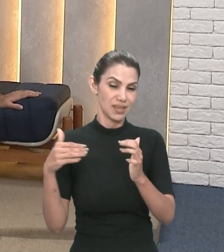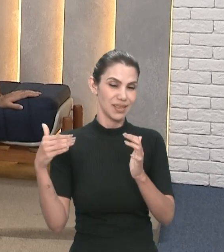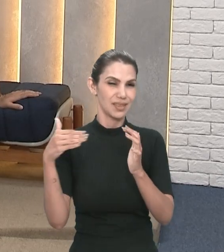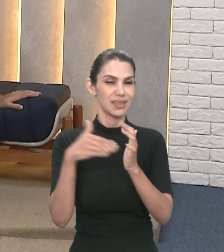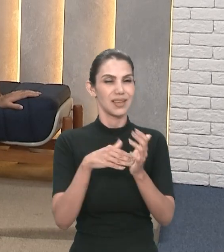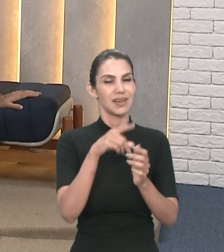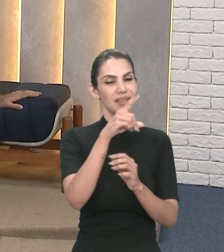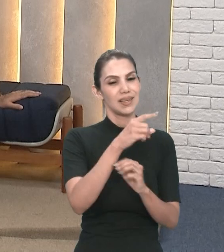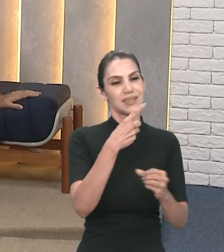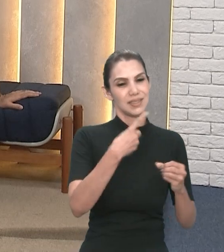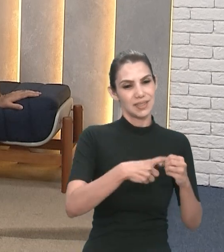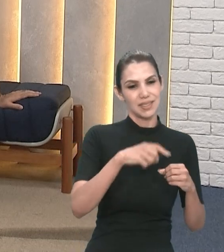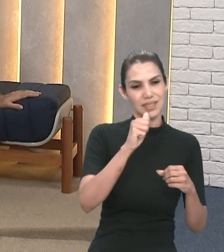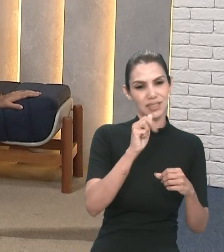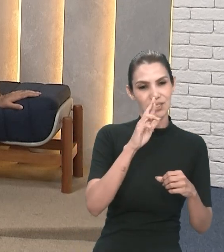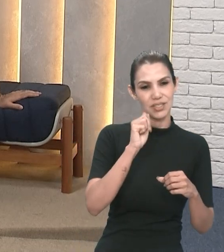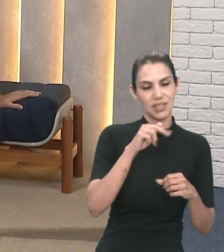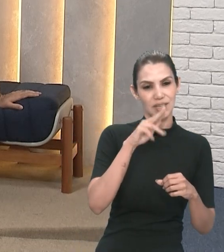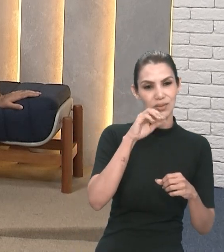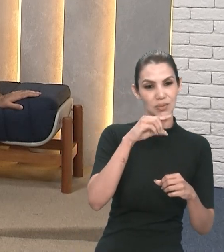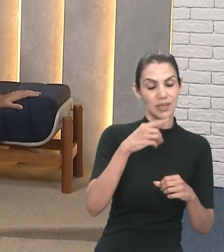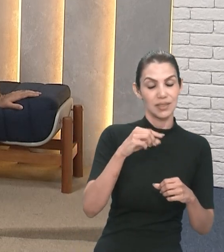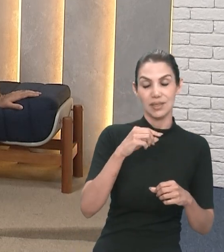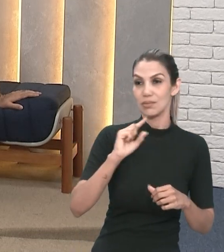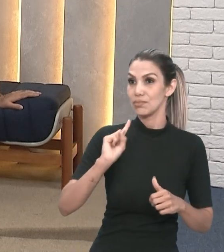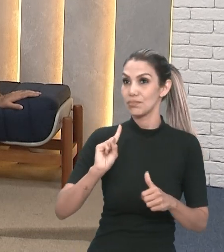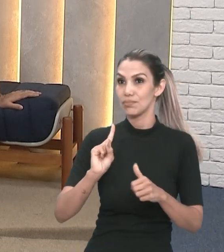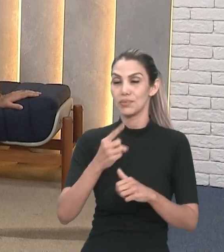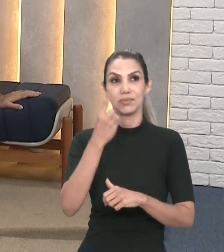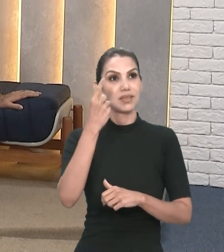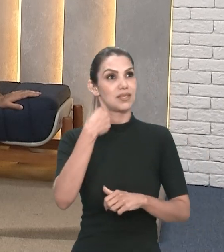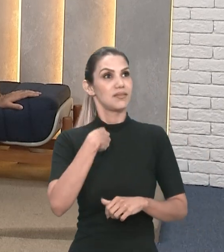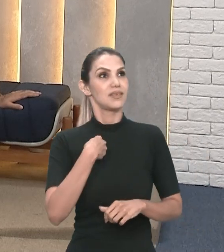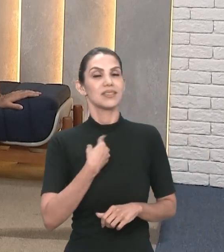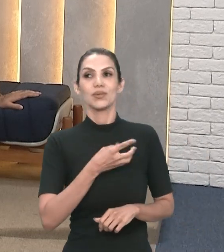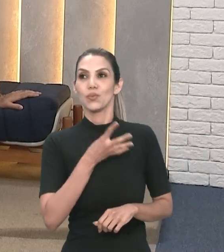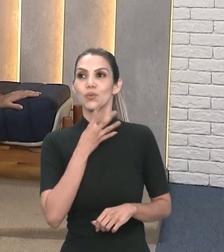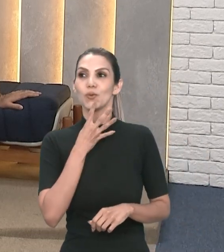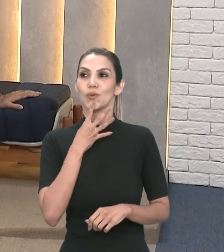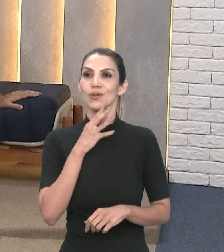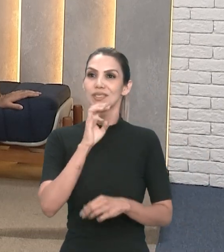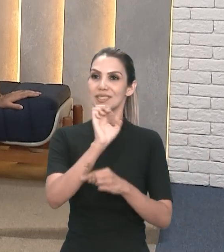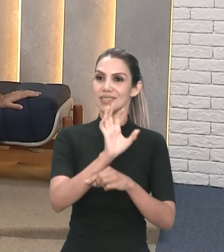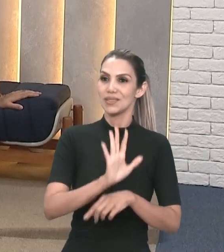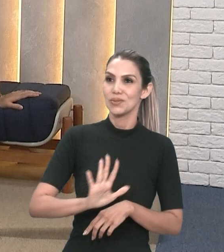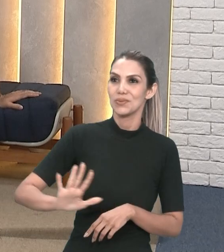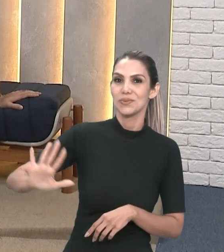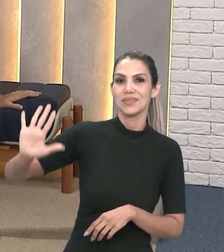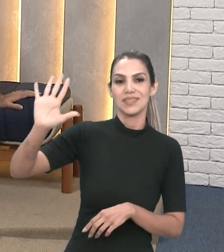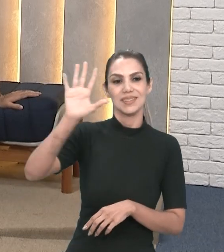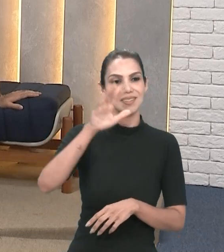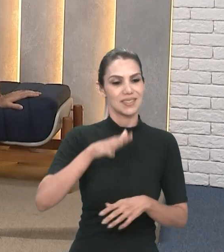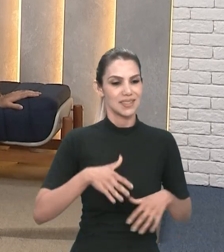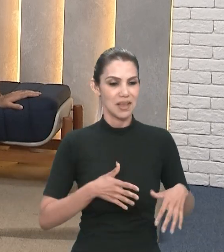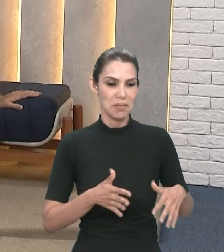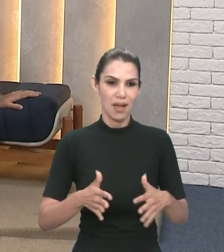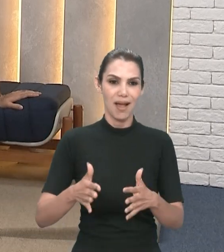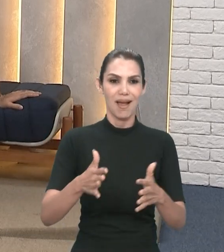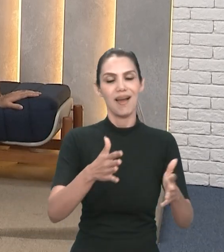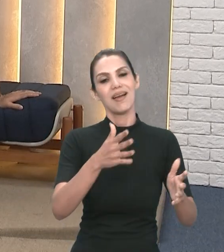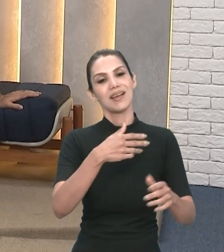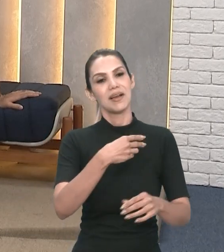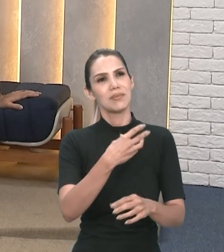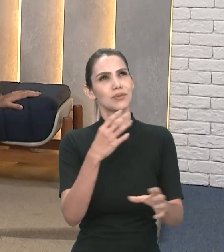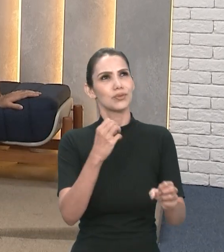eu não conhecia o estado de Goiás e aí acabei conhecendo caminhando esses 350 quilômetros, né? É um